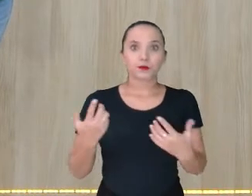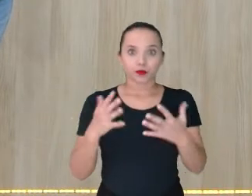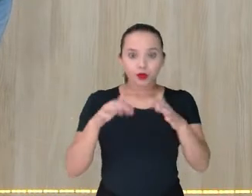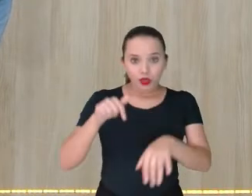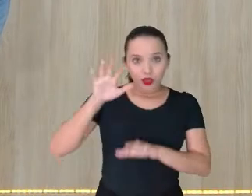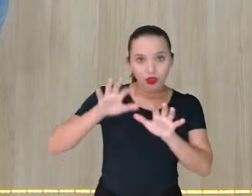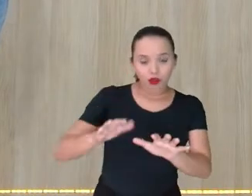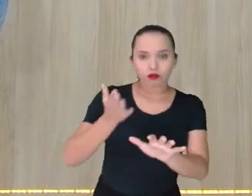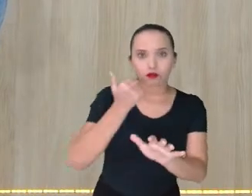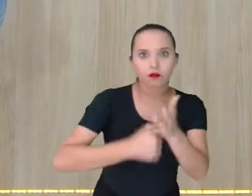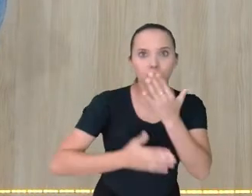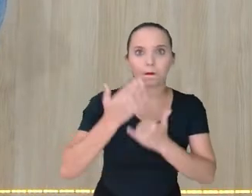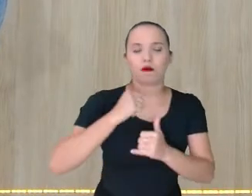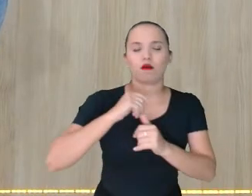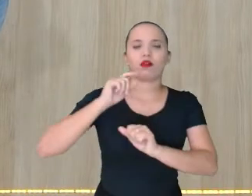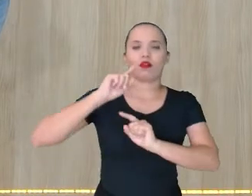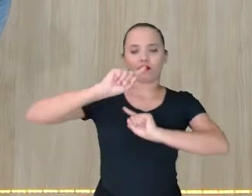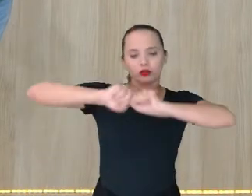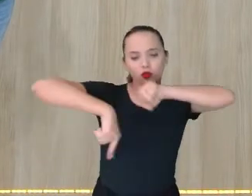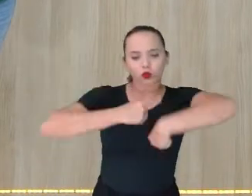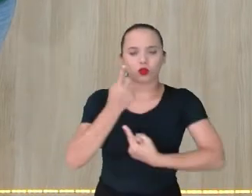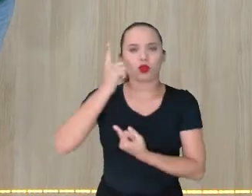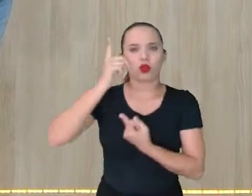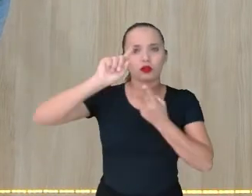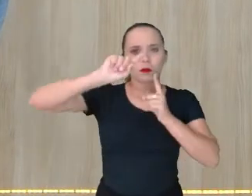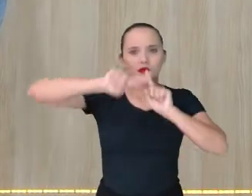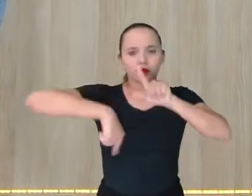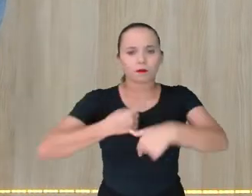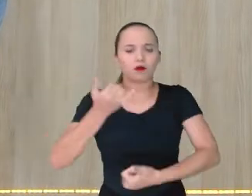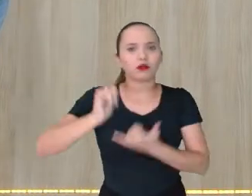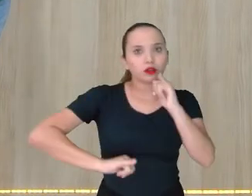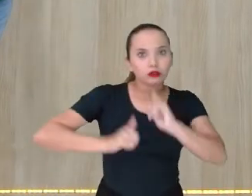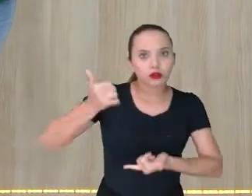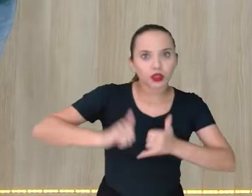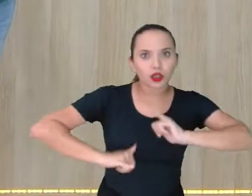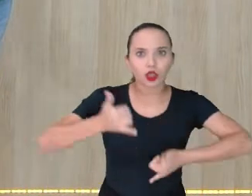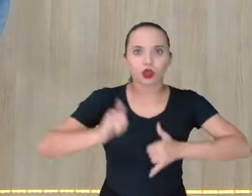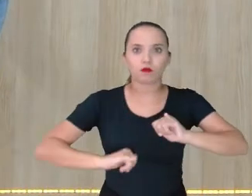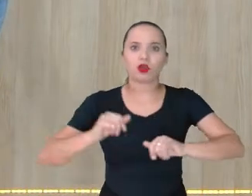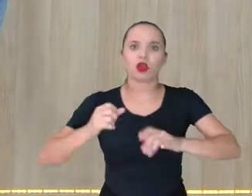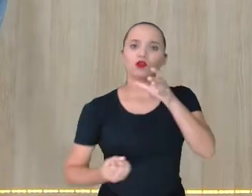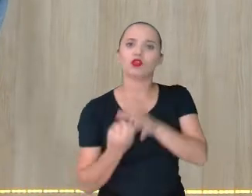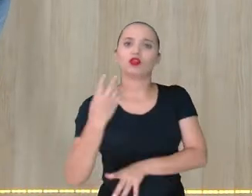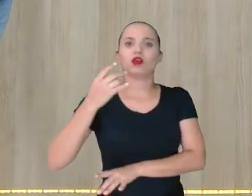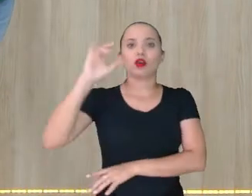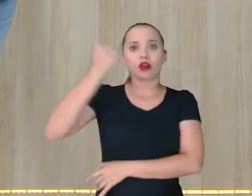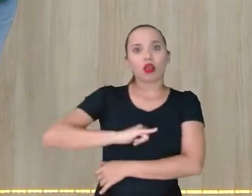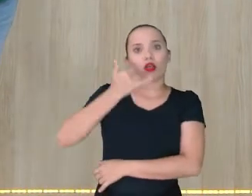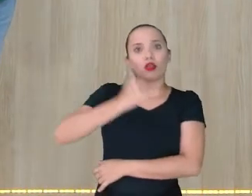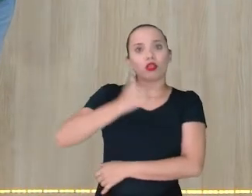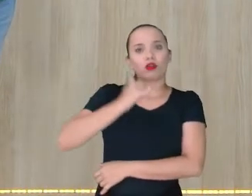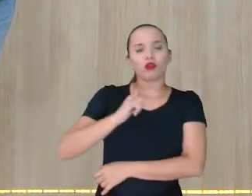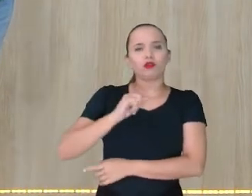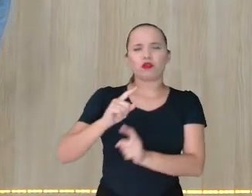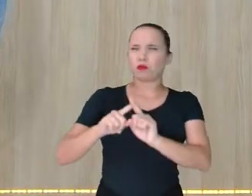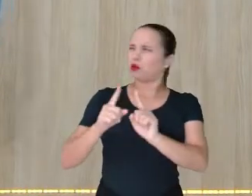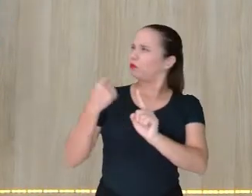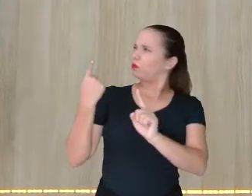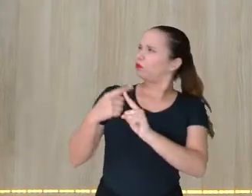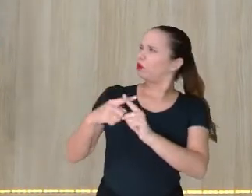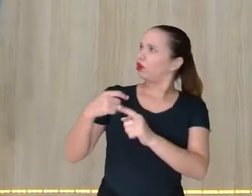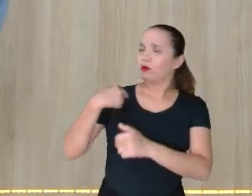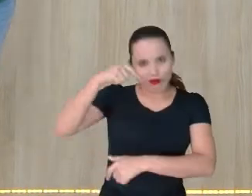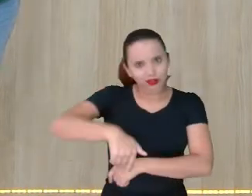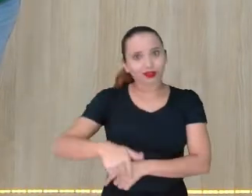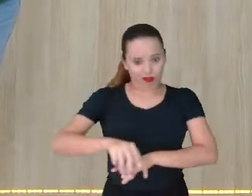célula, através de transformações químicas, produzimos energia. Energia para quê, professora? Para a prof estar aqui dando